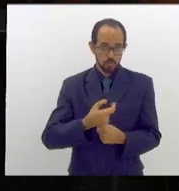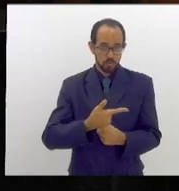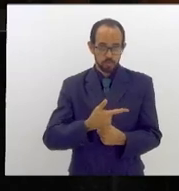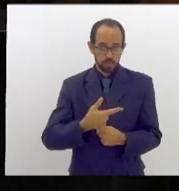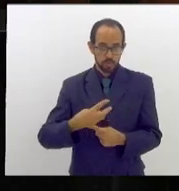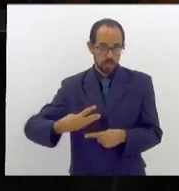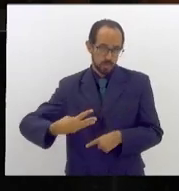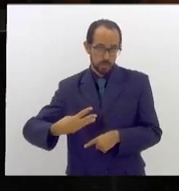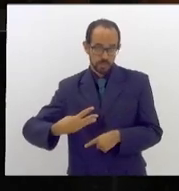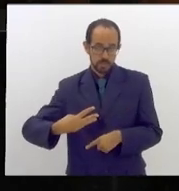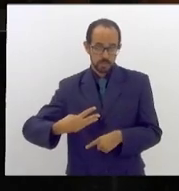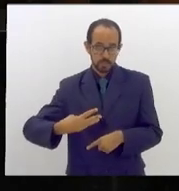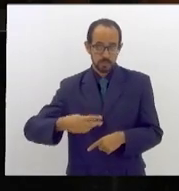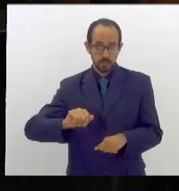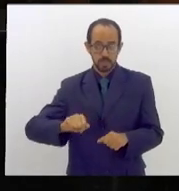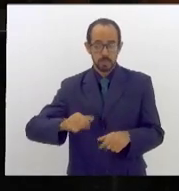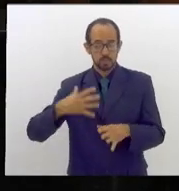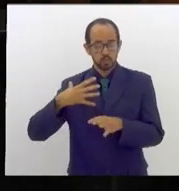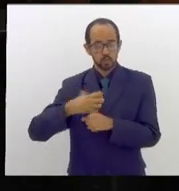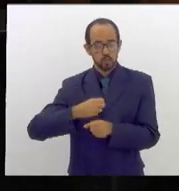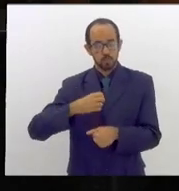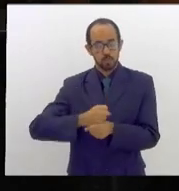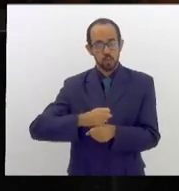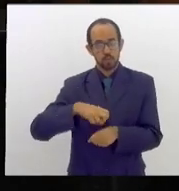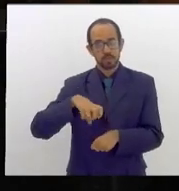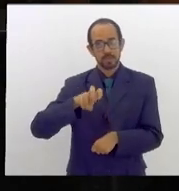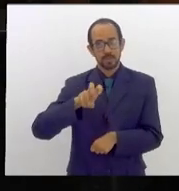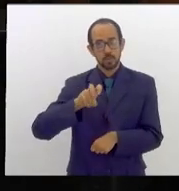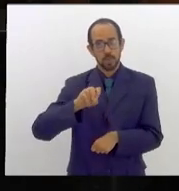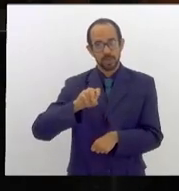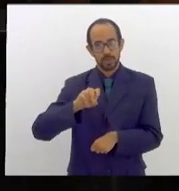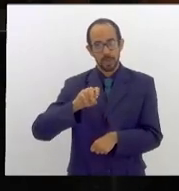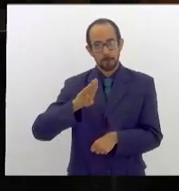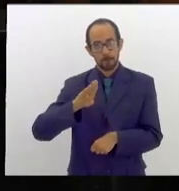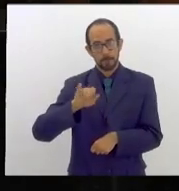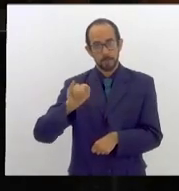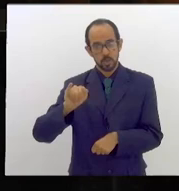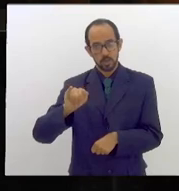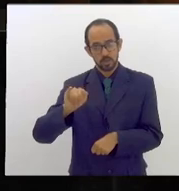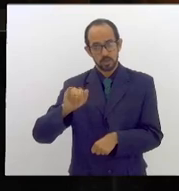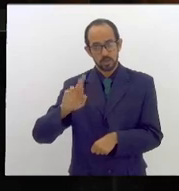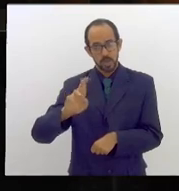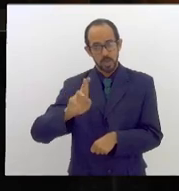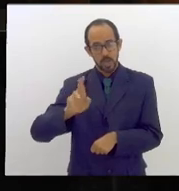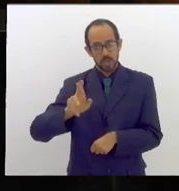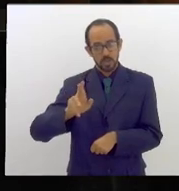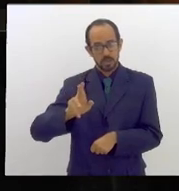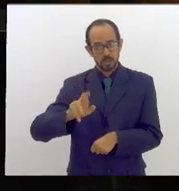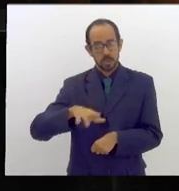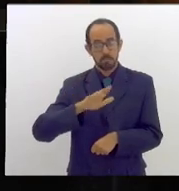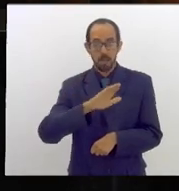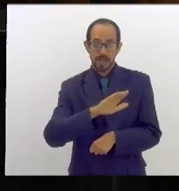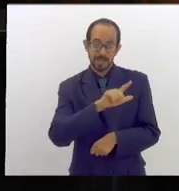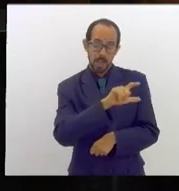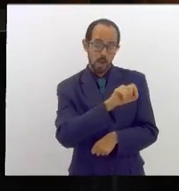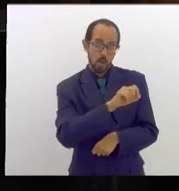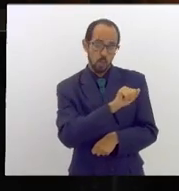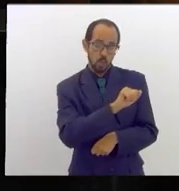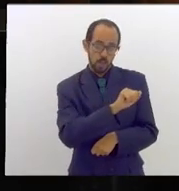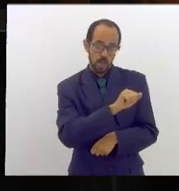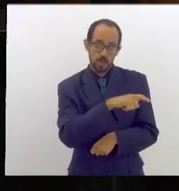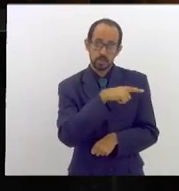50 bilhões de reais de ICMS e aloa de 23 veio